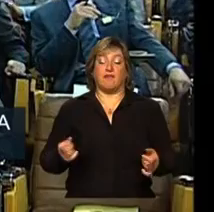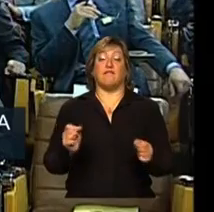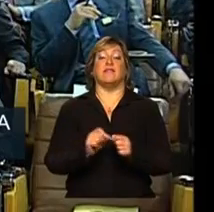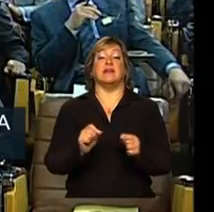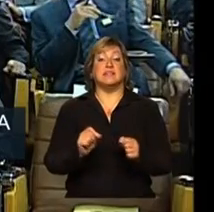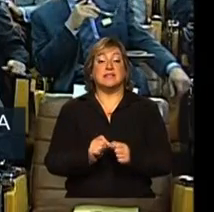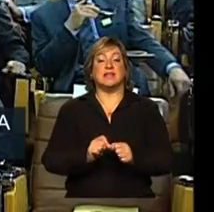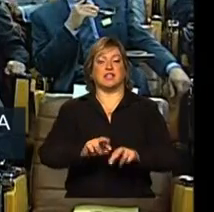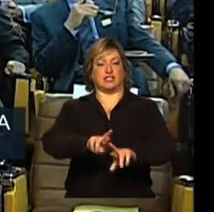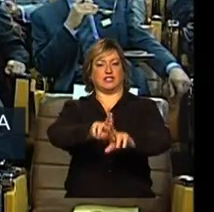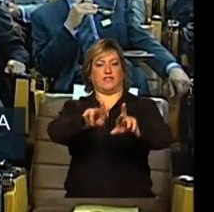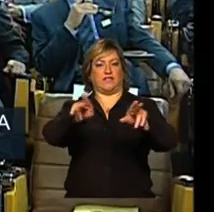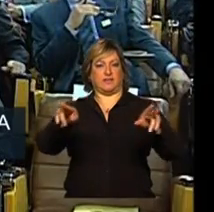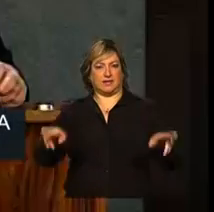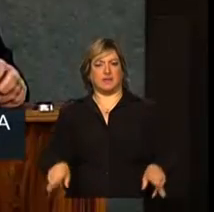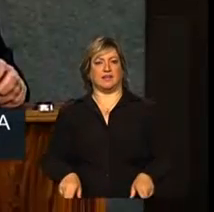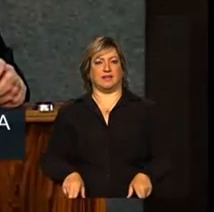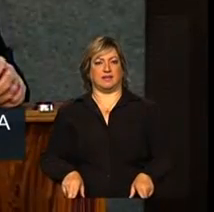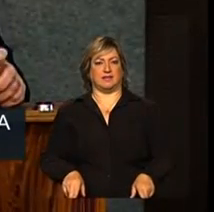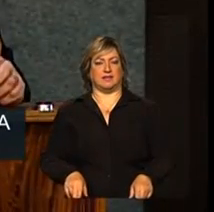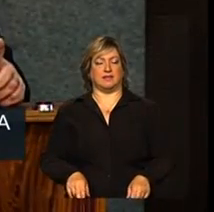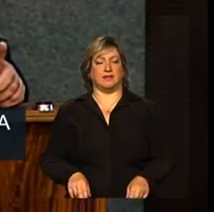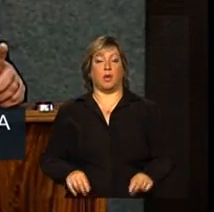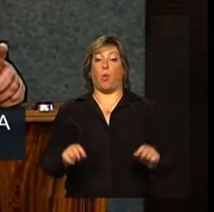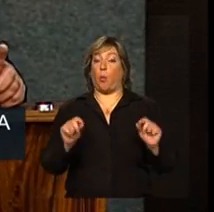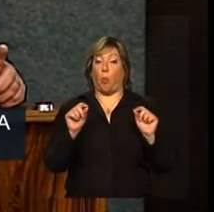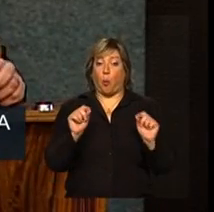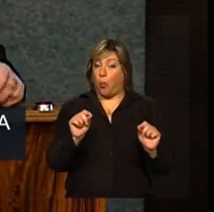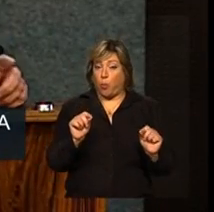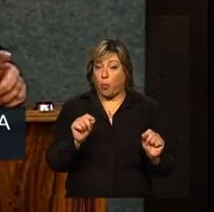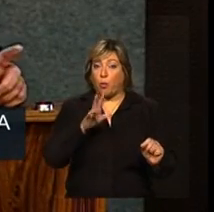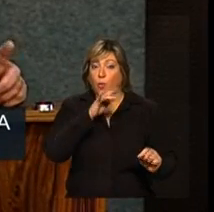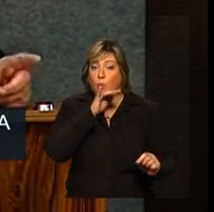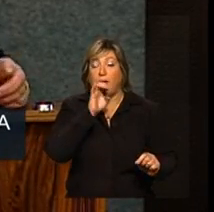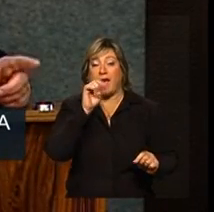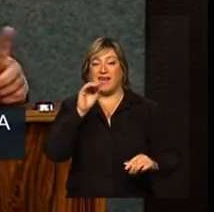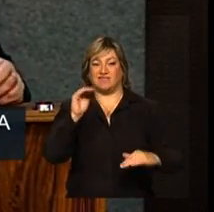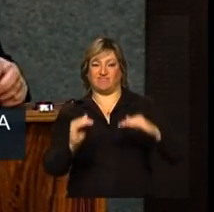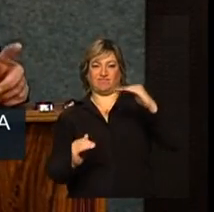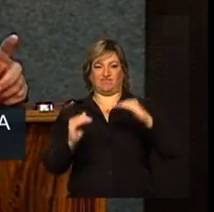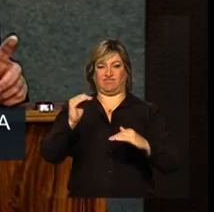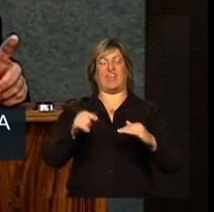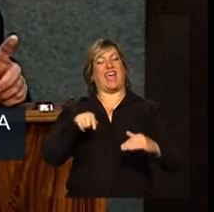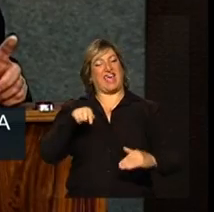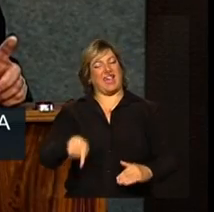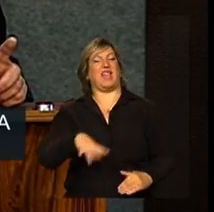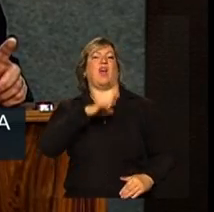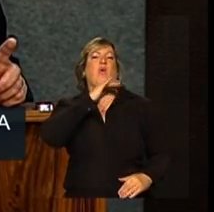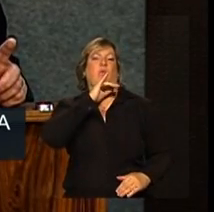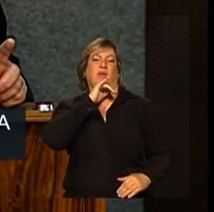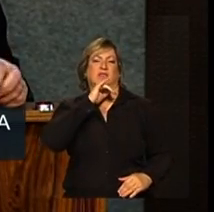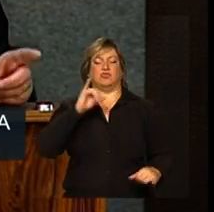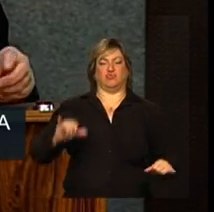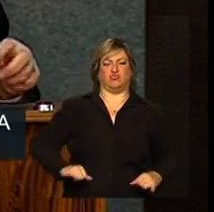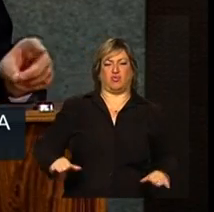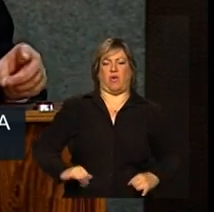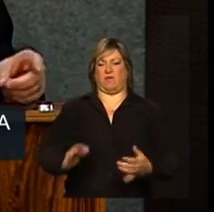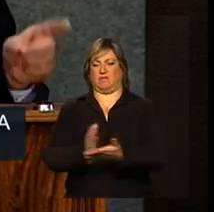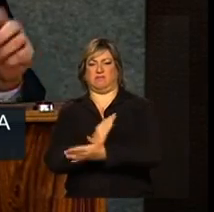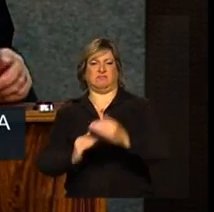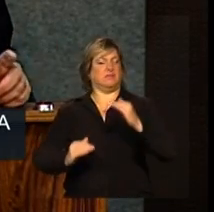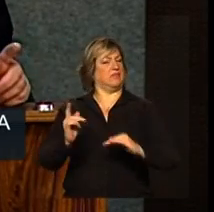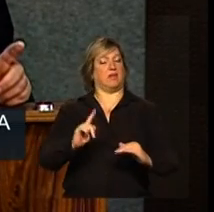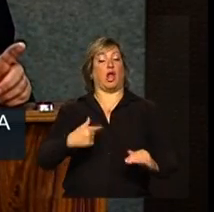praticar a diferença. O que é ruim é a desigualdade. O que é injusto é a desigualdade. O que nós temos